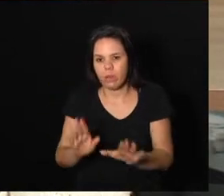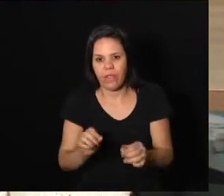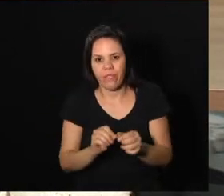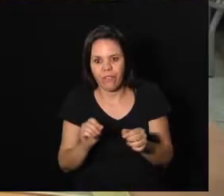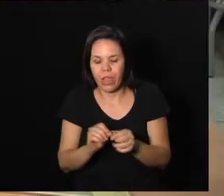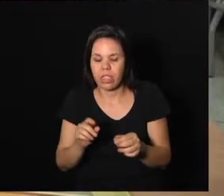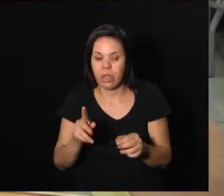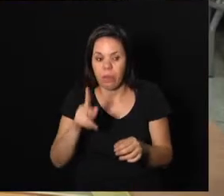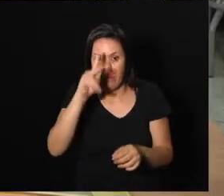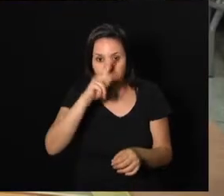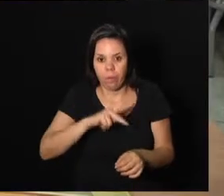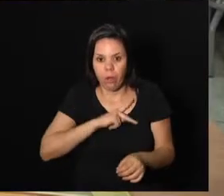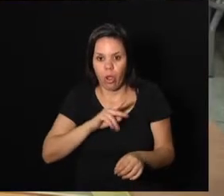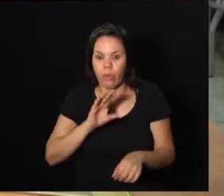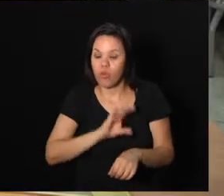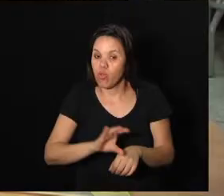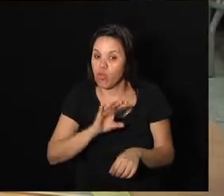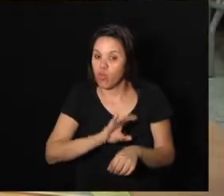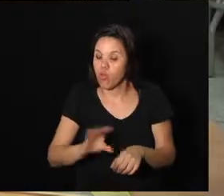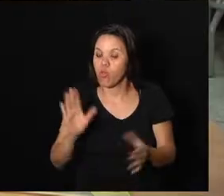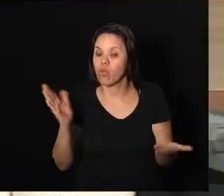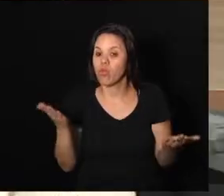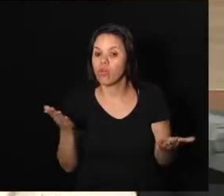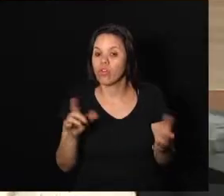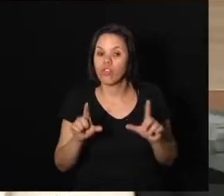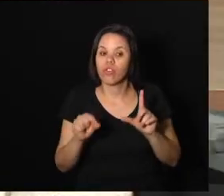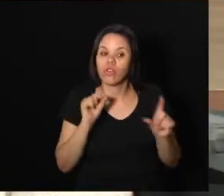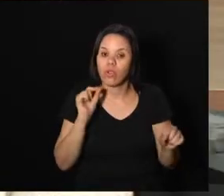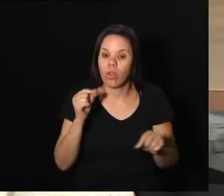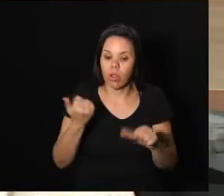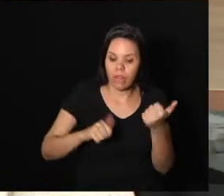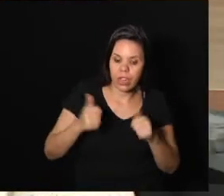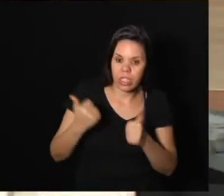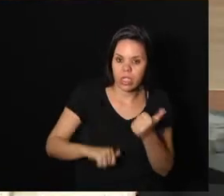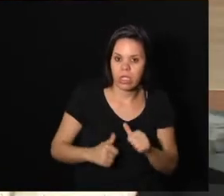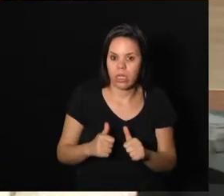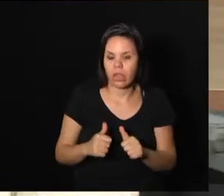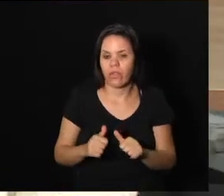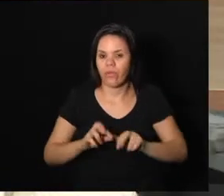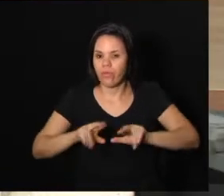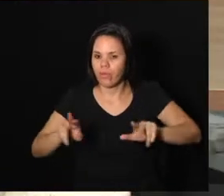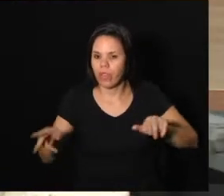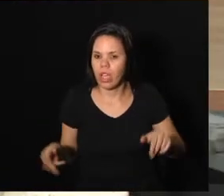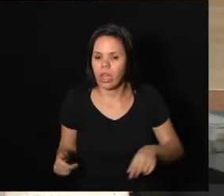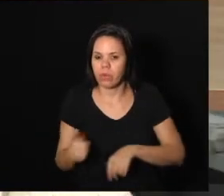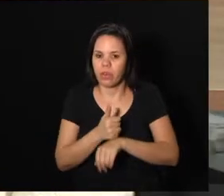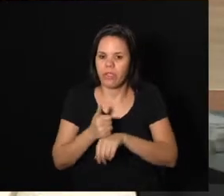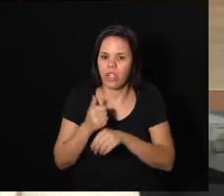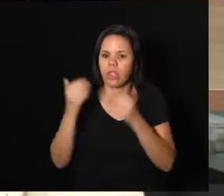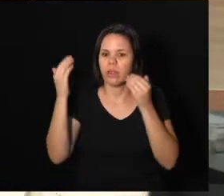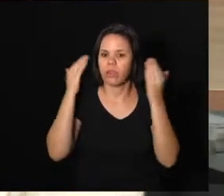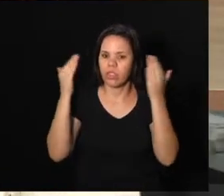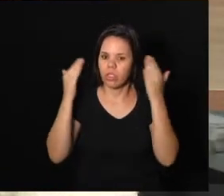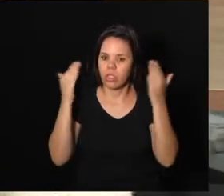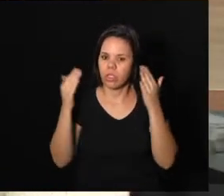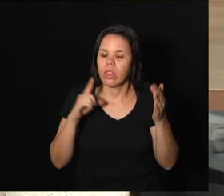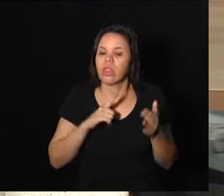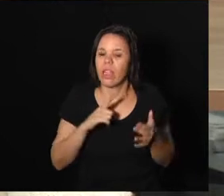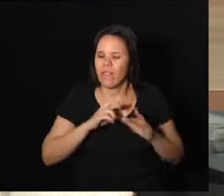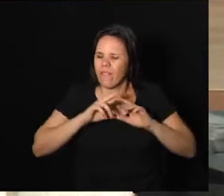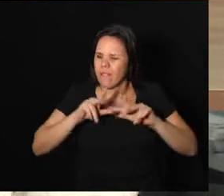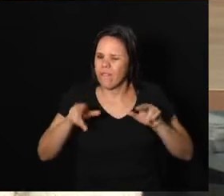orientação profissional. É isso que eu ia perguntar, funciona? Funciona. Os profissionais da psicologia, eles possuem